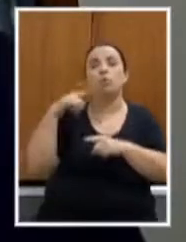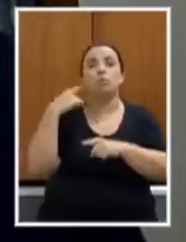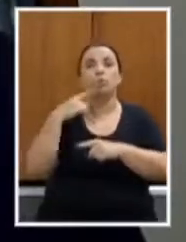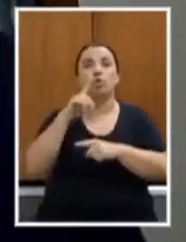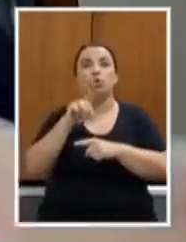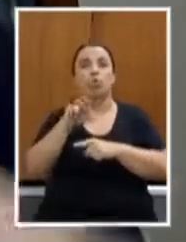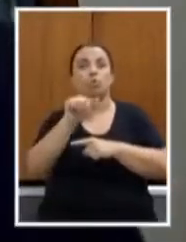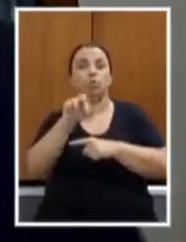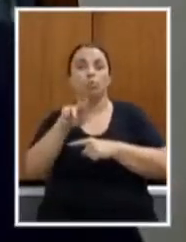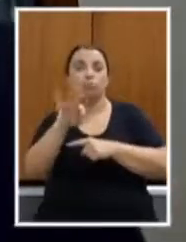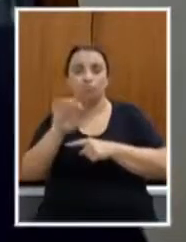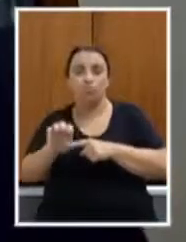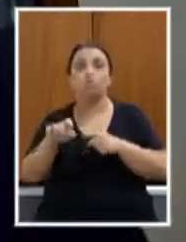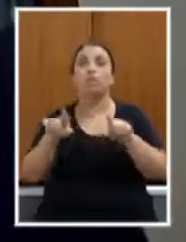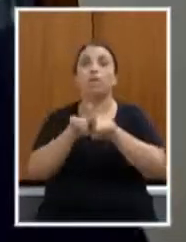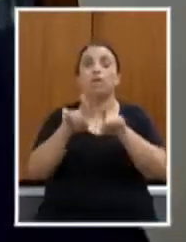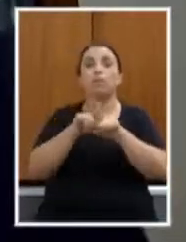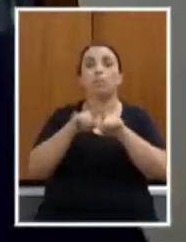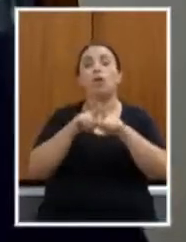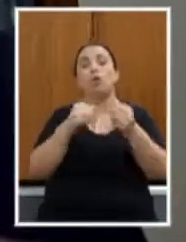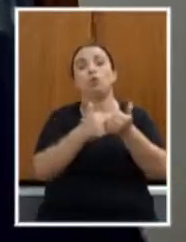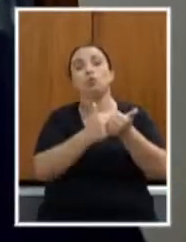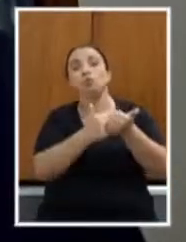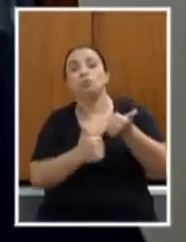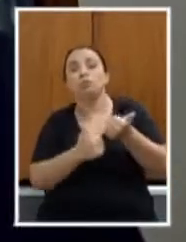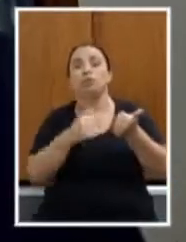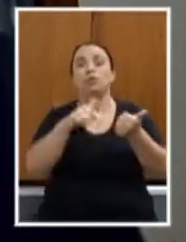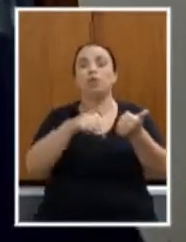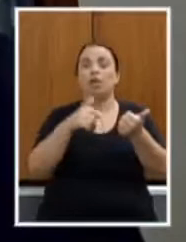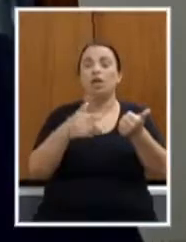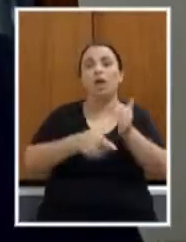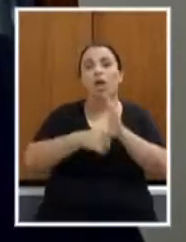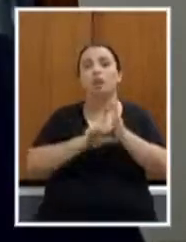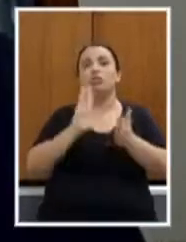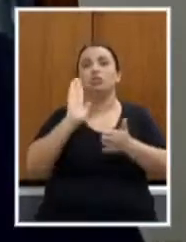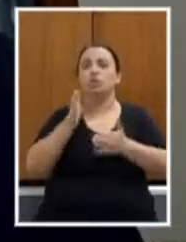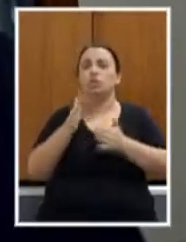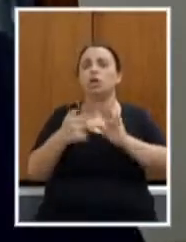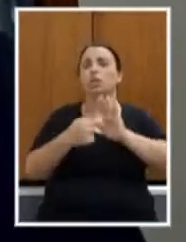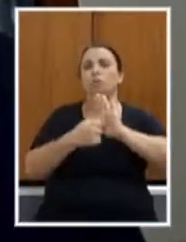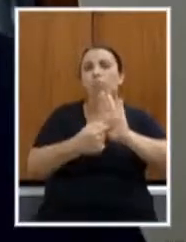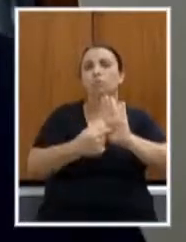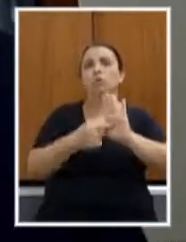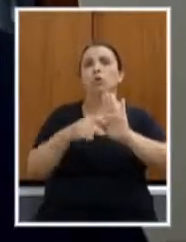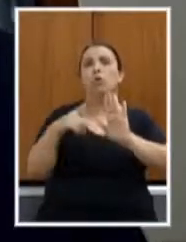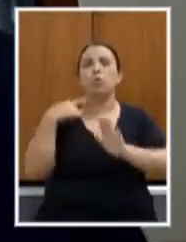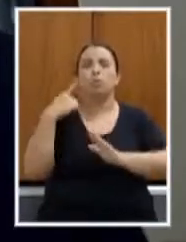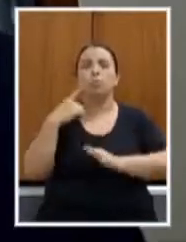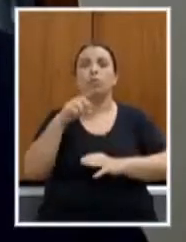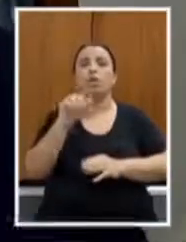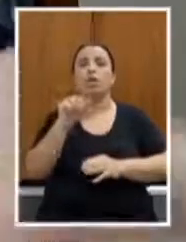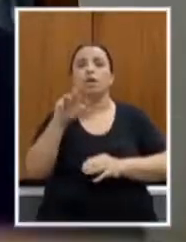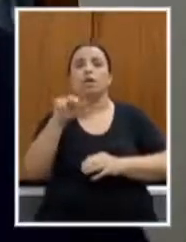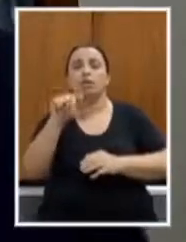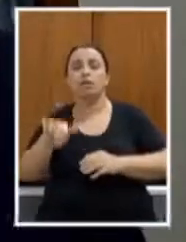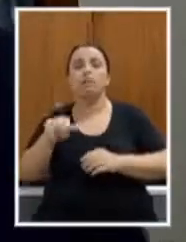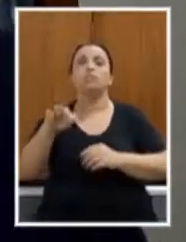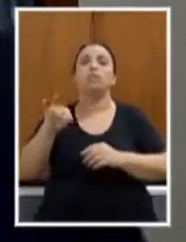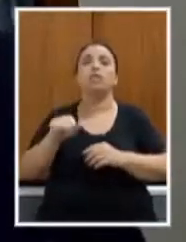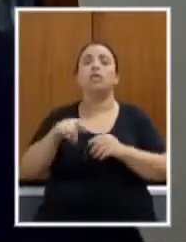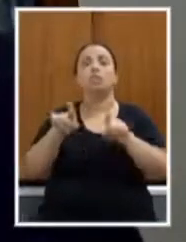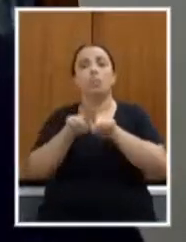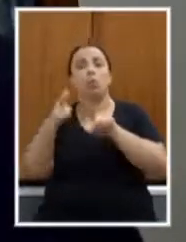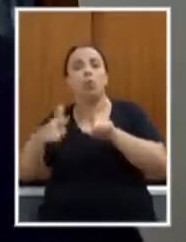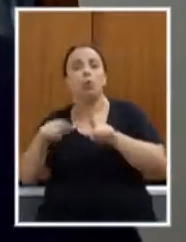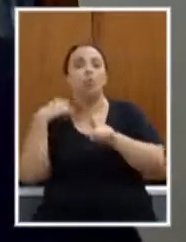original, e do substitutivo que ora apresentamos nesse momento, também do deputado Arantes, Duarte Bechir, de minha autoria, deputado